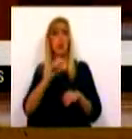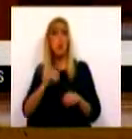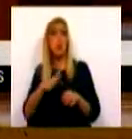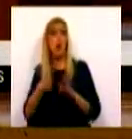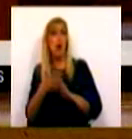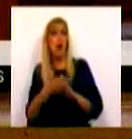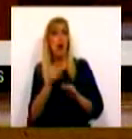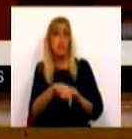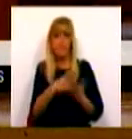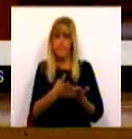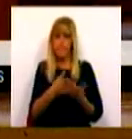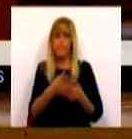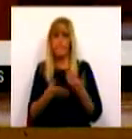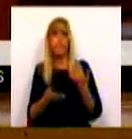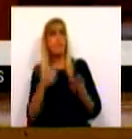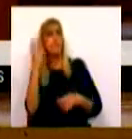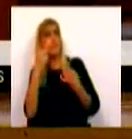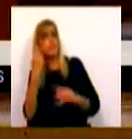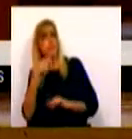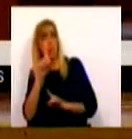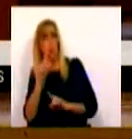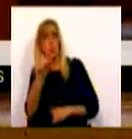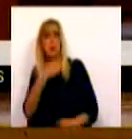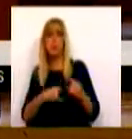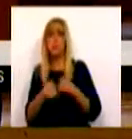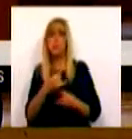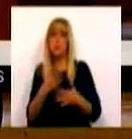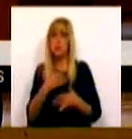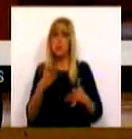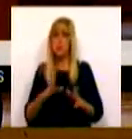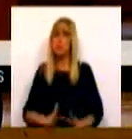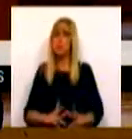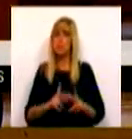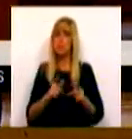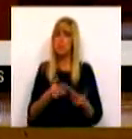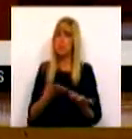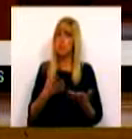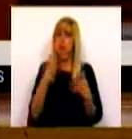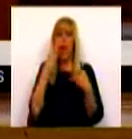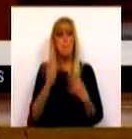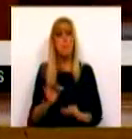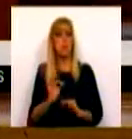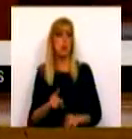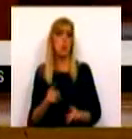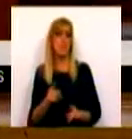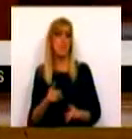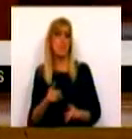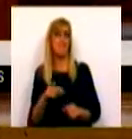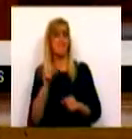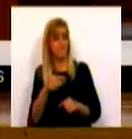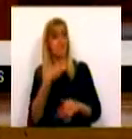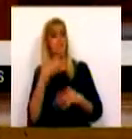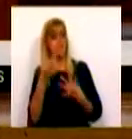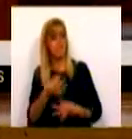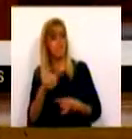precipitação e a imponderação em substituição da gradualidade e da precaução. Estaremos, por isso, com